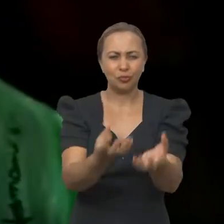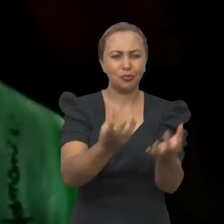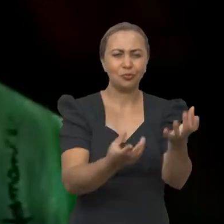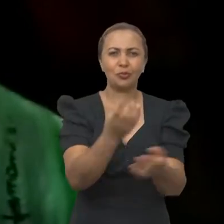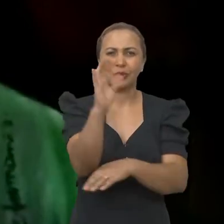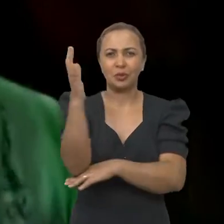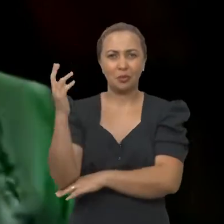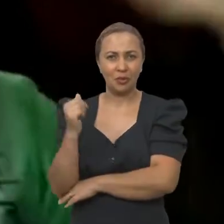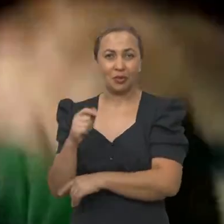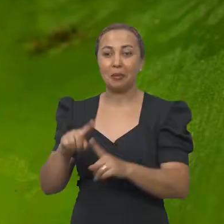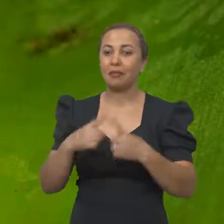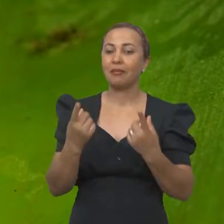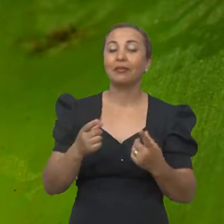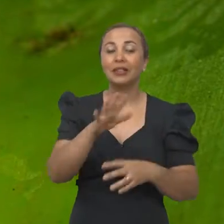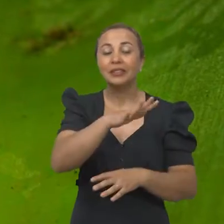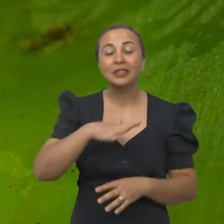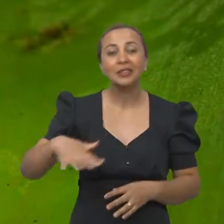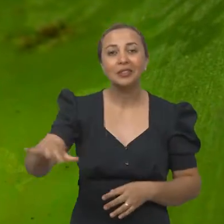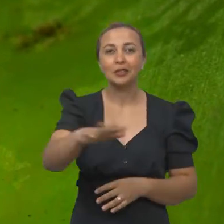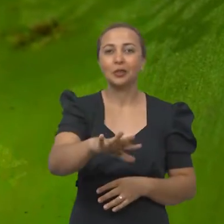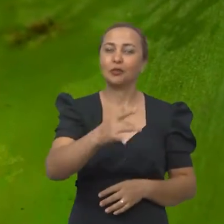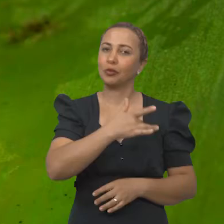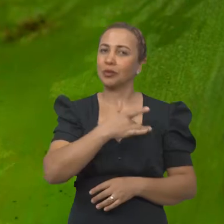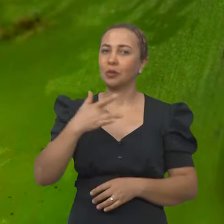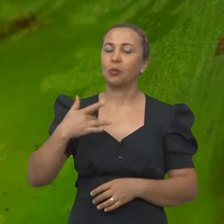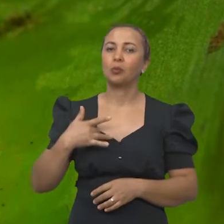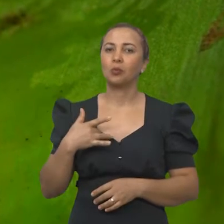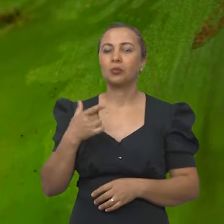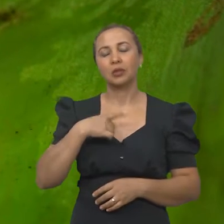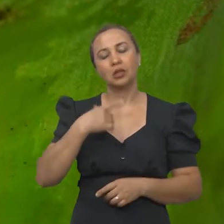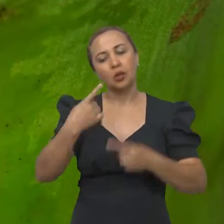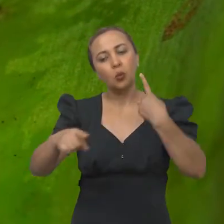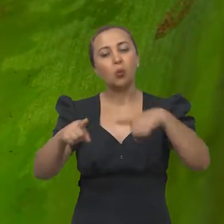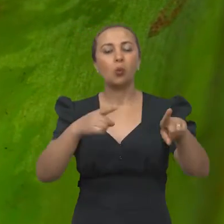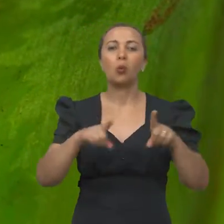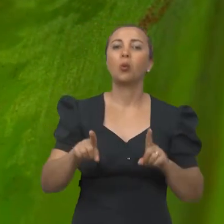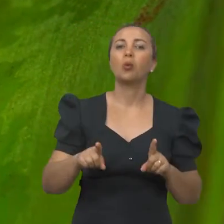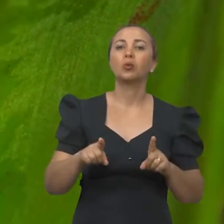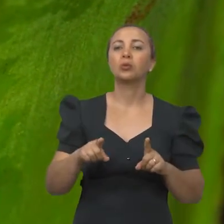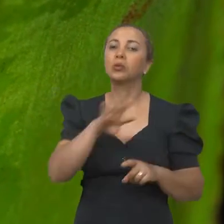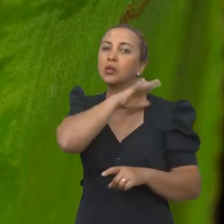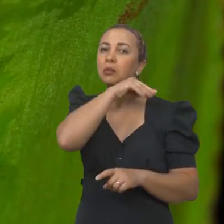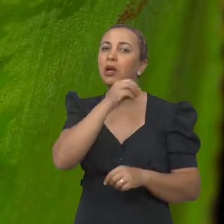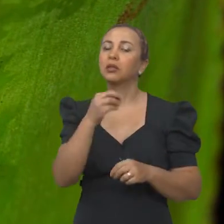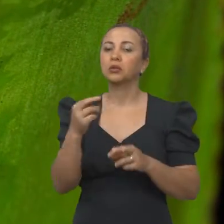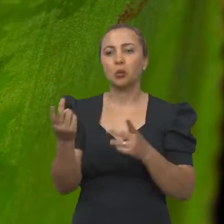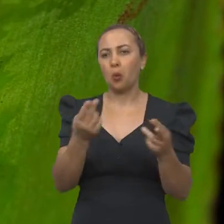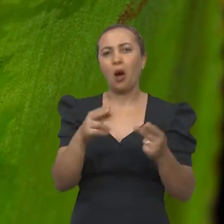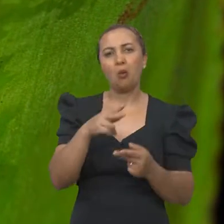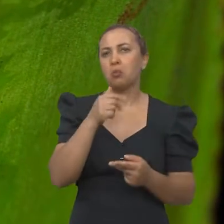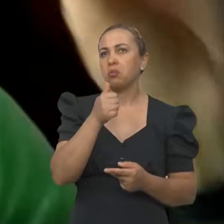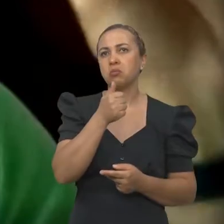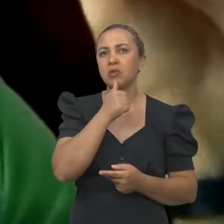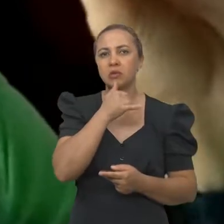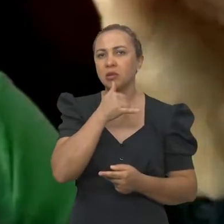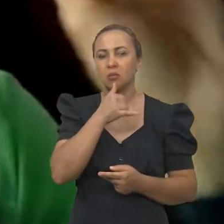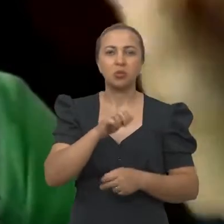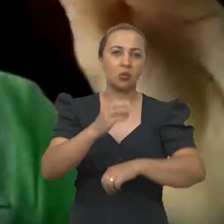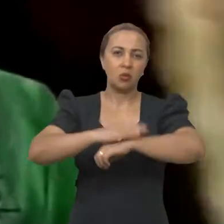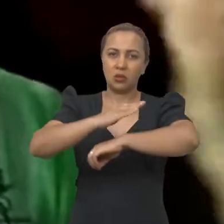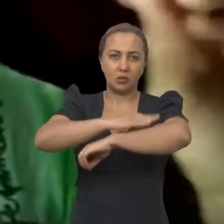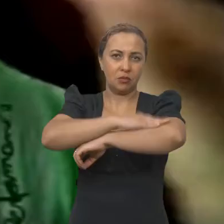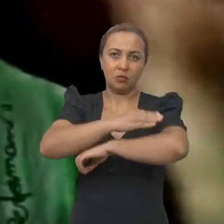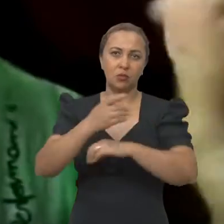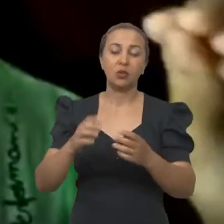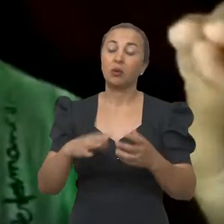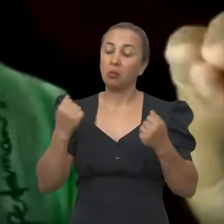queimando bromélias. Mas se o ambiente for saudável, e tiver outros organismos como essas pererecas ali, elas